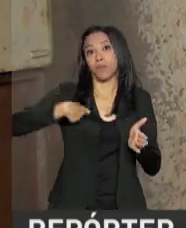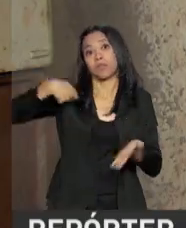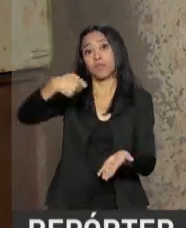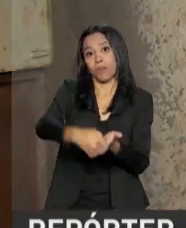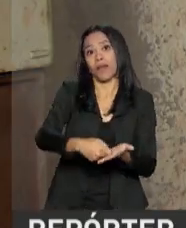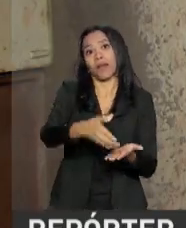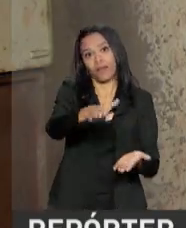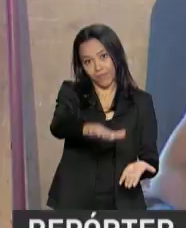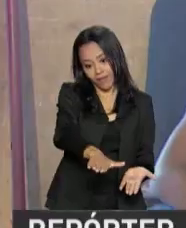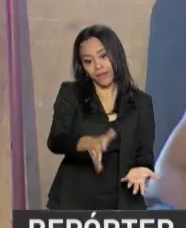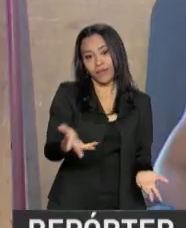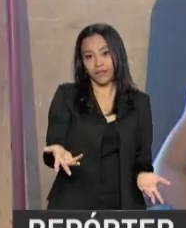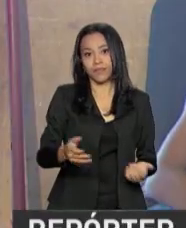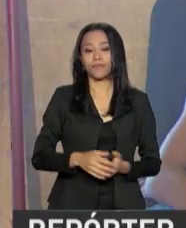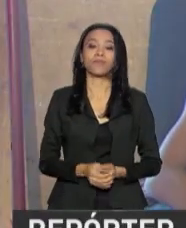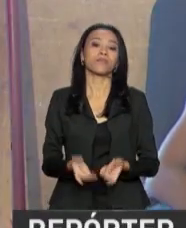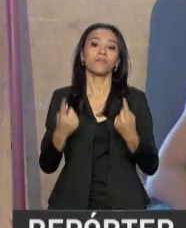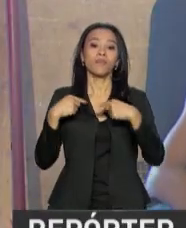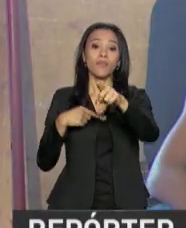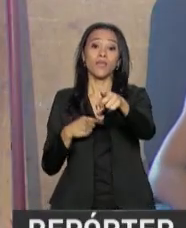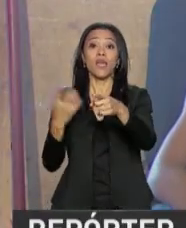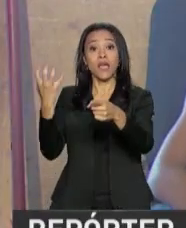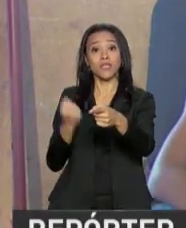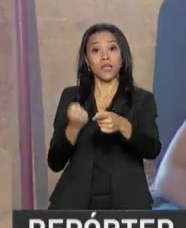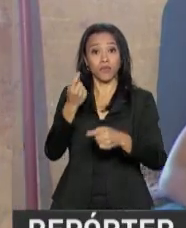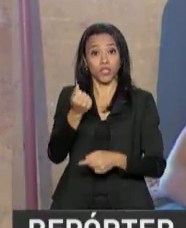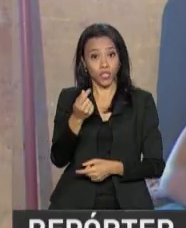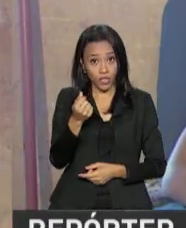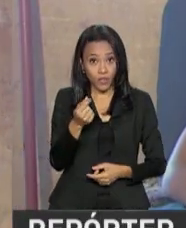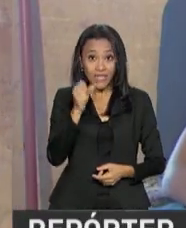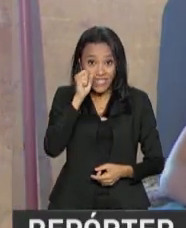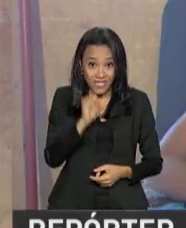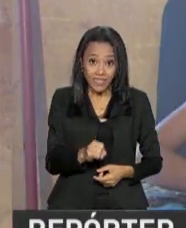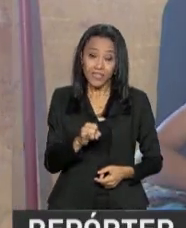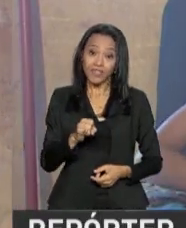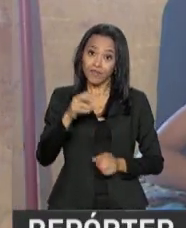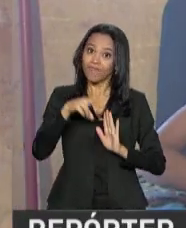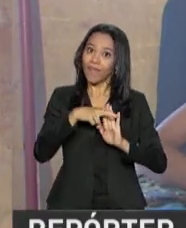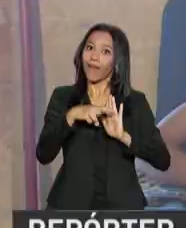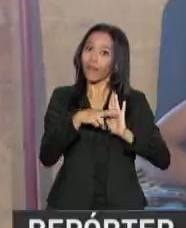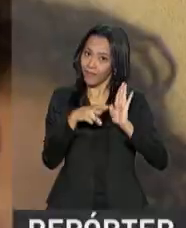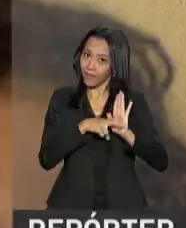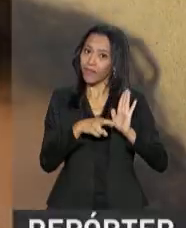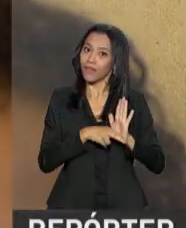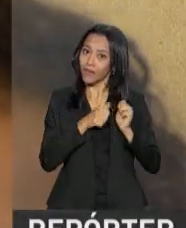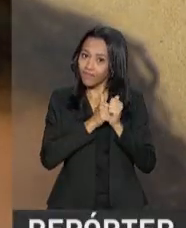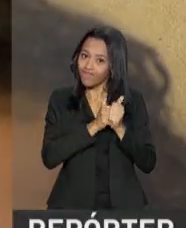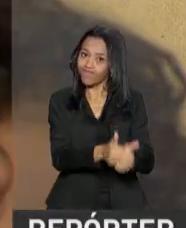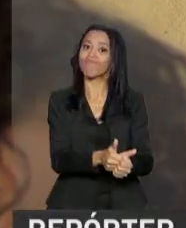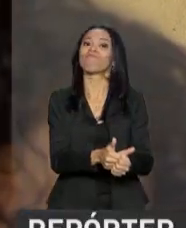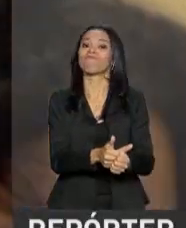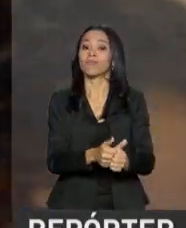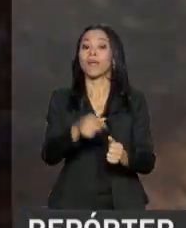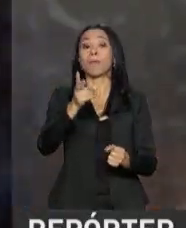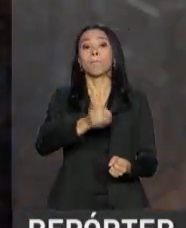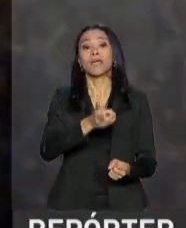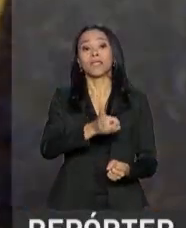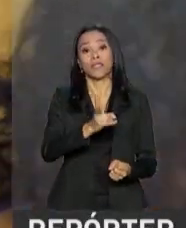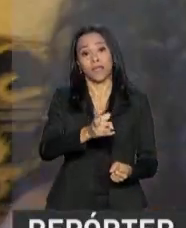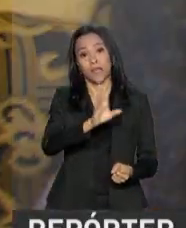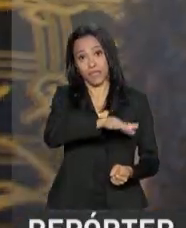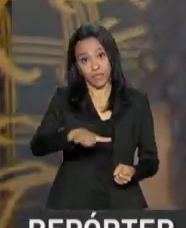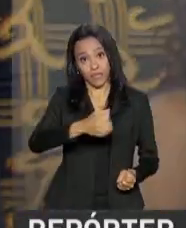criança muito a família só recebe o dinheiro regularmente se cumprir alguns compromissos como manter as crianças na escola